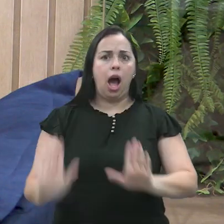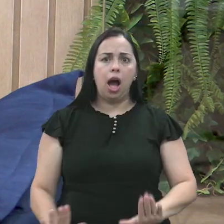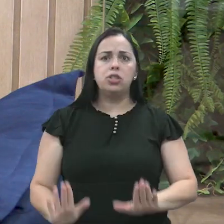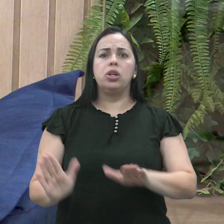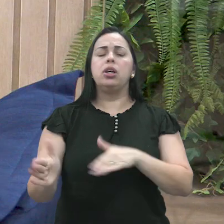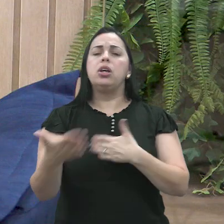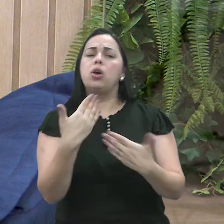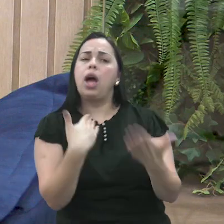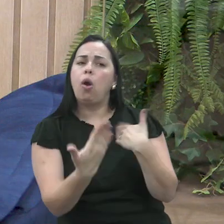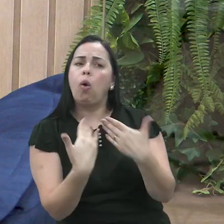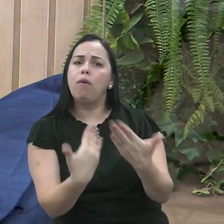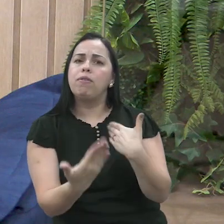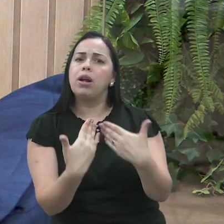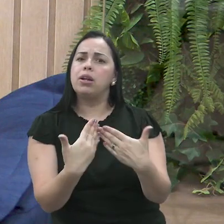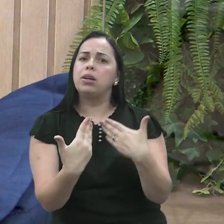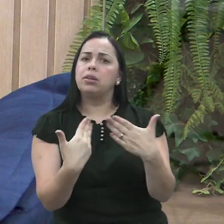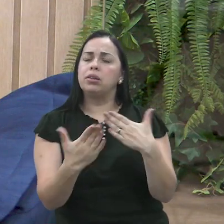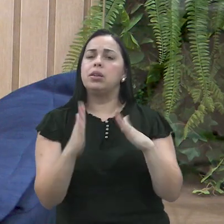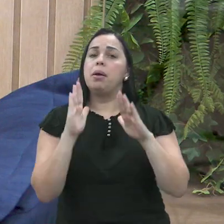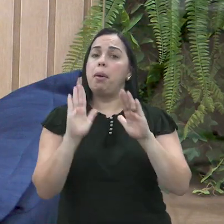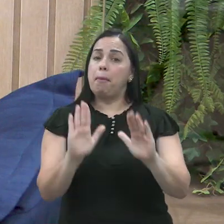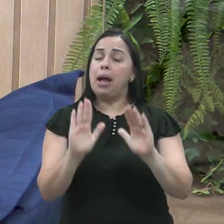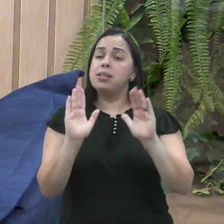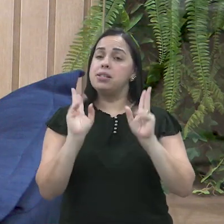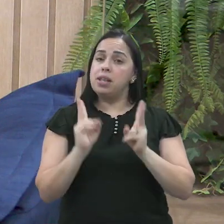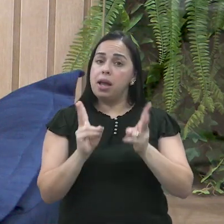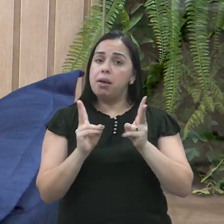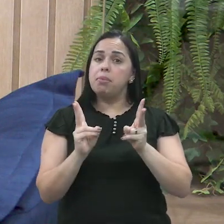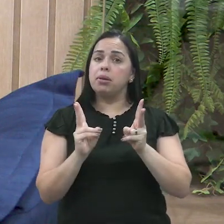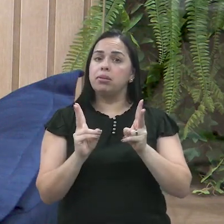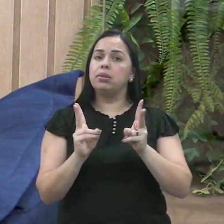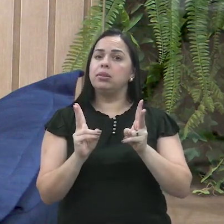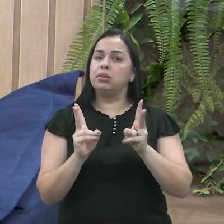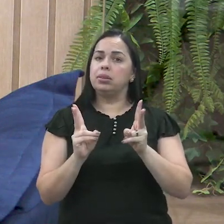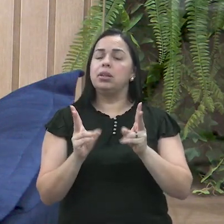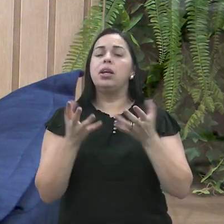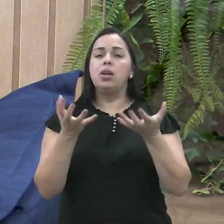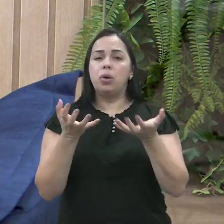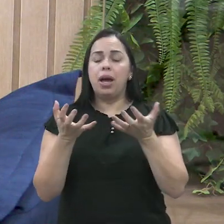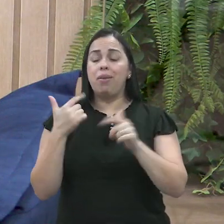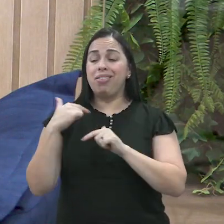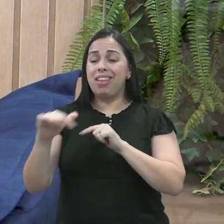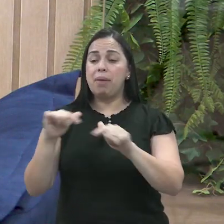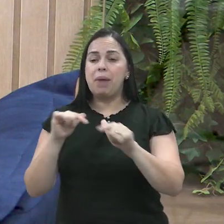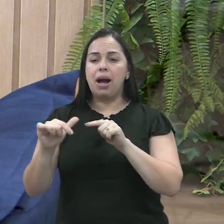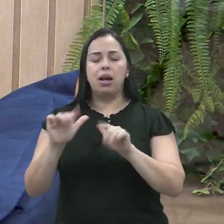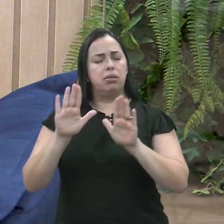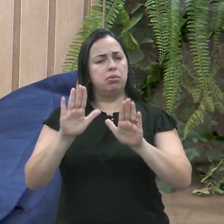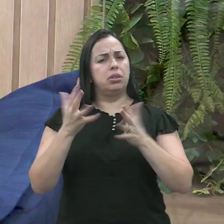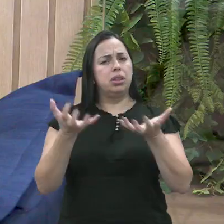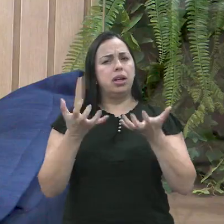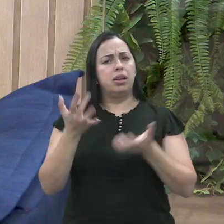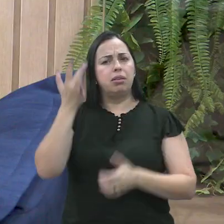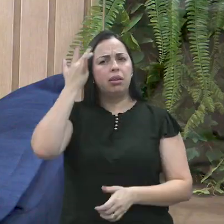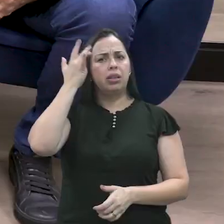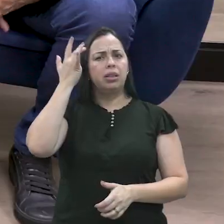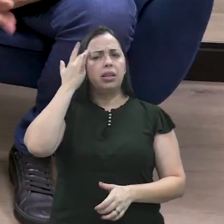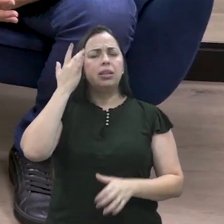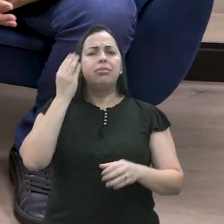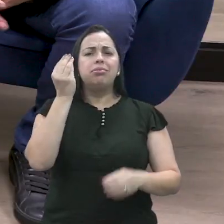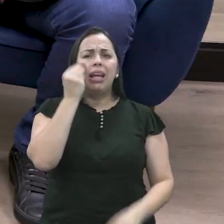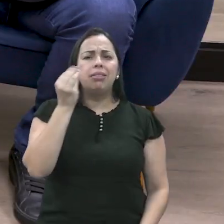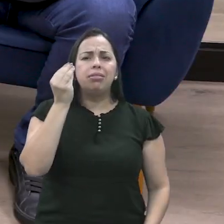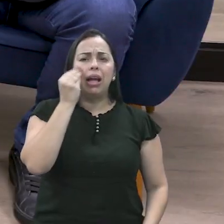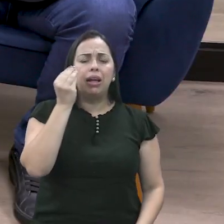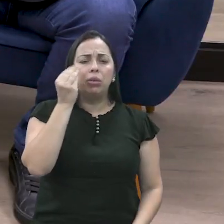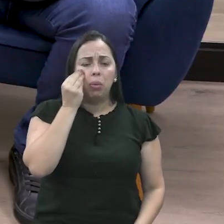intelectual, um diálogo cultural, um diálogo que venha em alto nível. É nesse sentido que eu quero atuar com bastante maturidade, oferecendo o